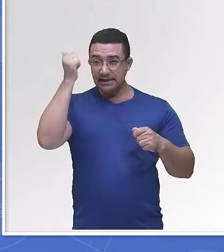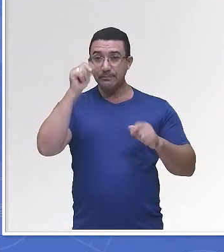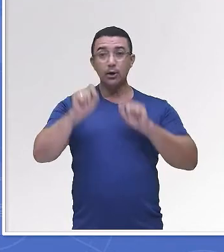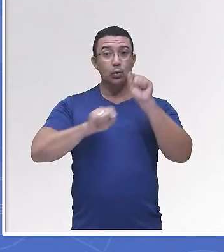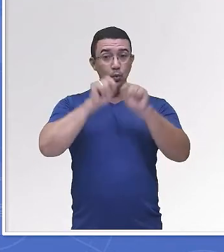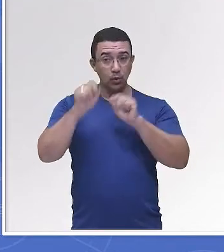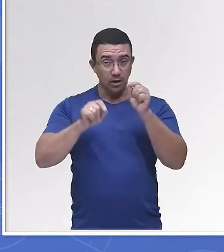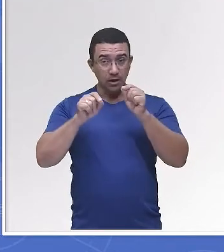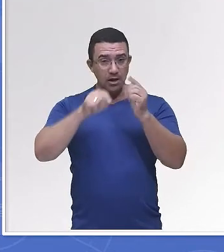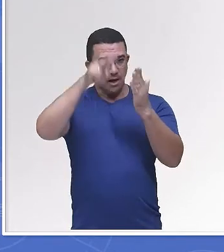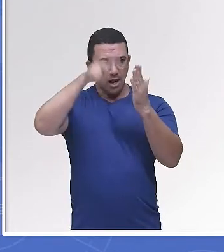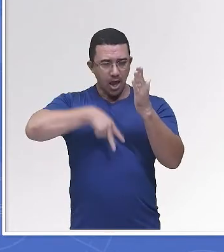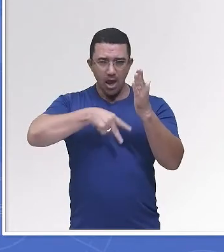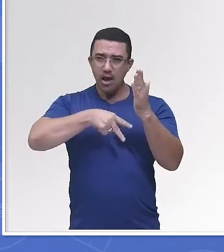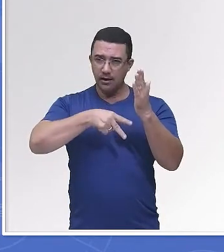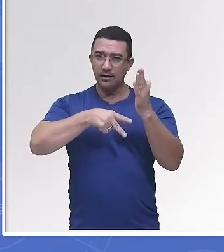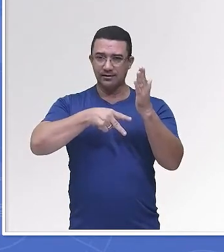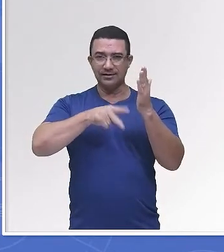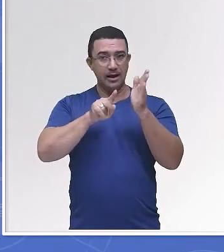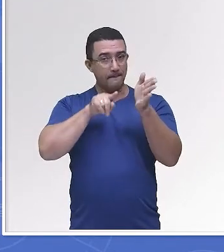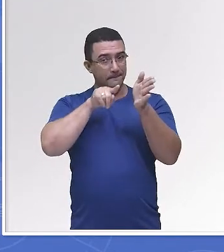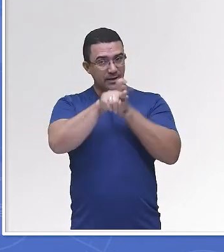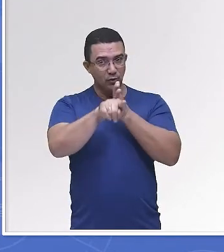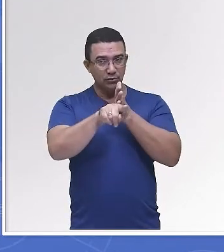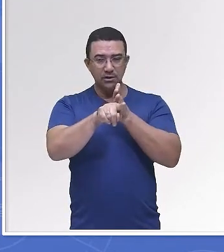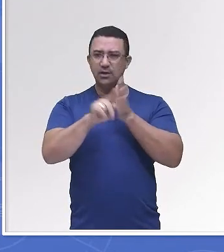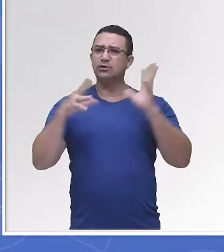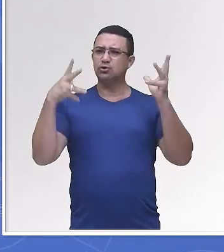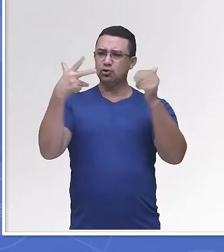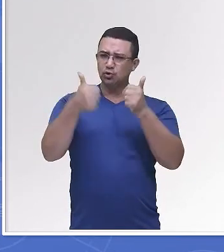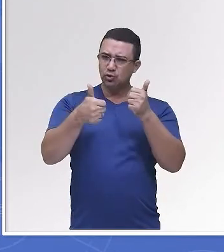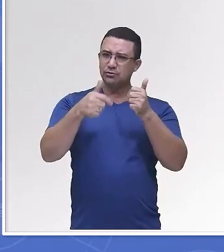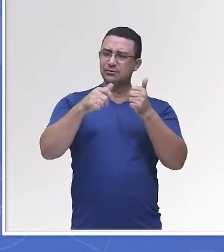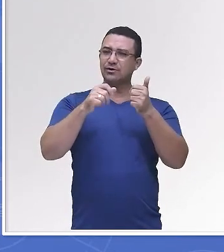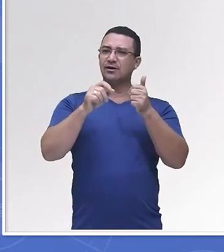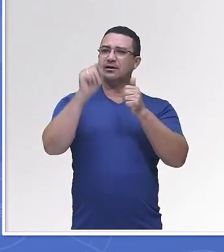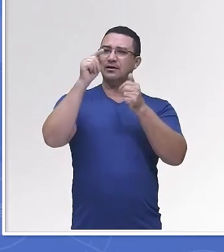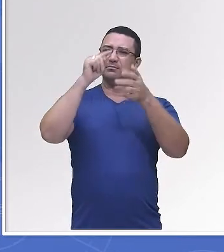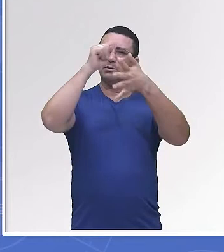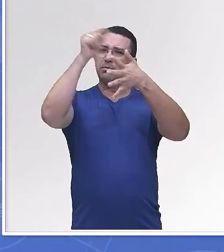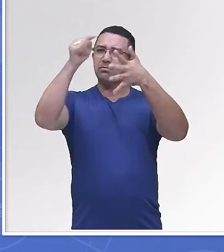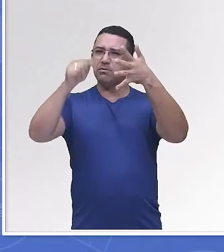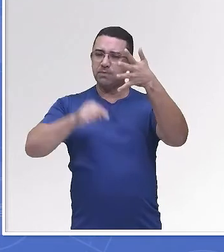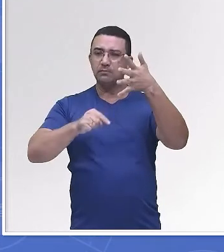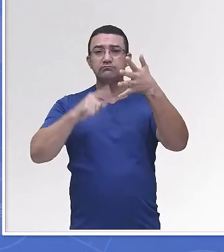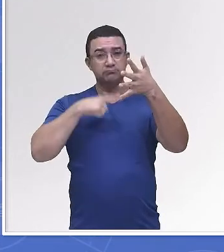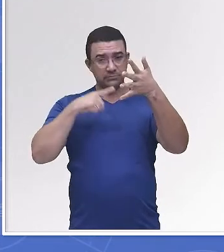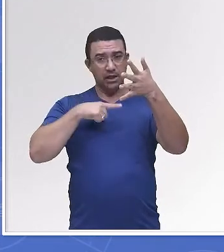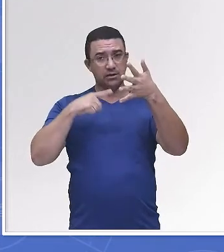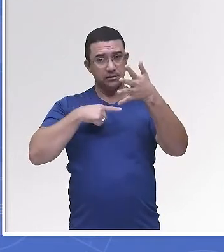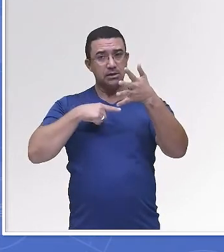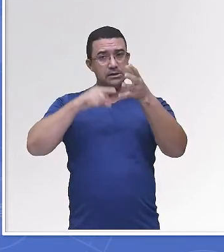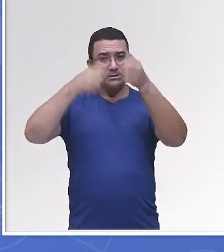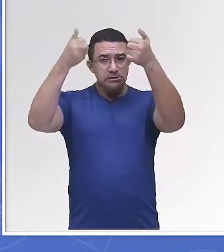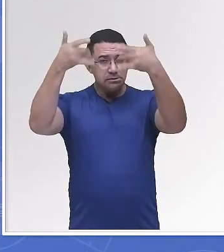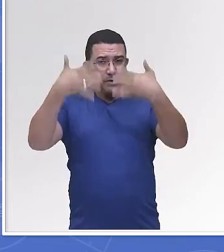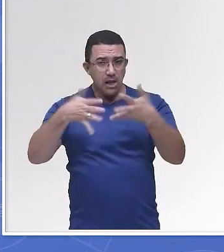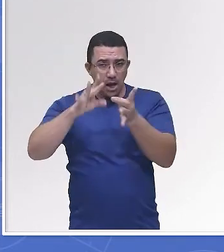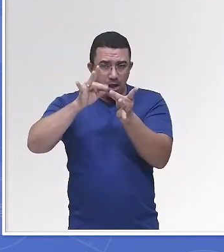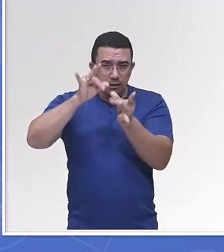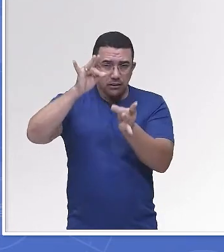questão e ficar atento. Por quê? Em todas as alternativas a gente tem trechos de descrição. Porém, no nosso comando a gente